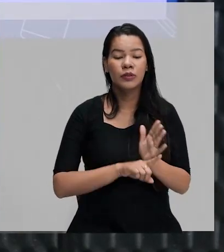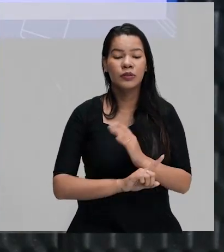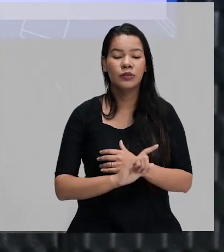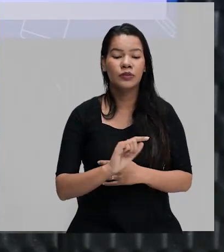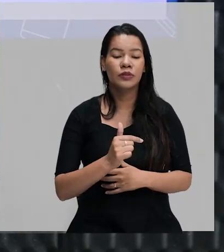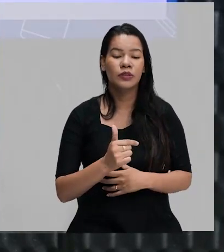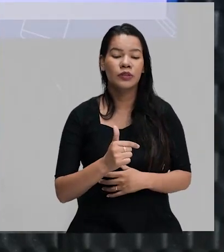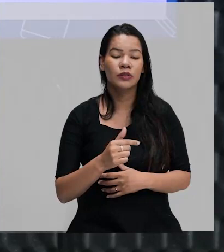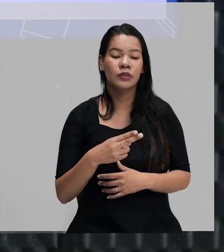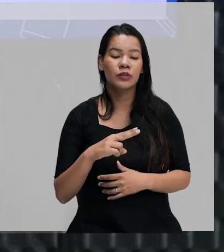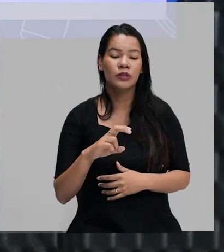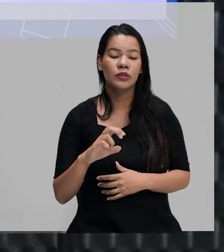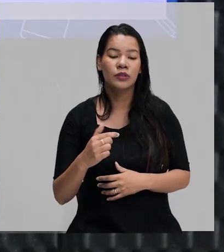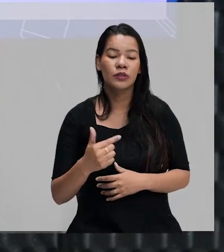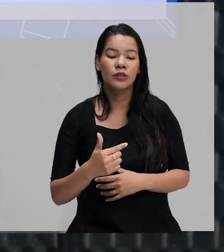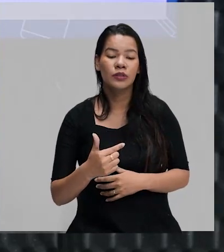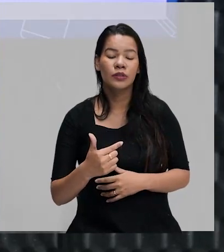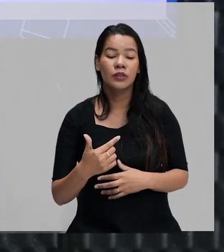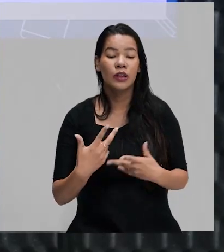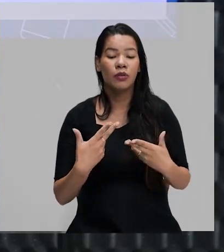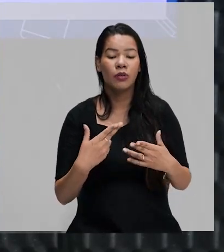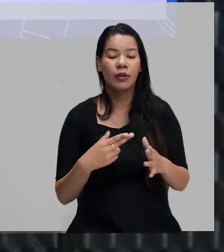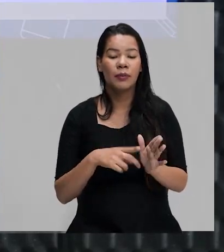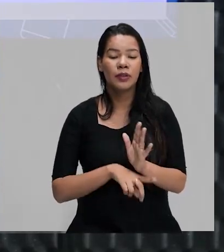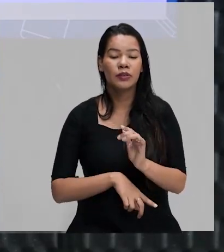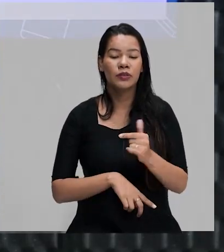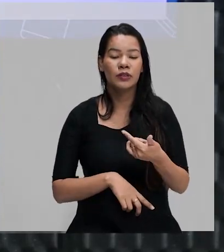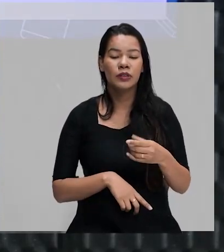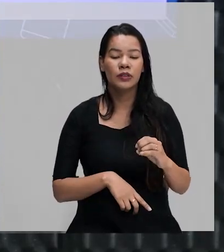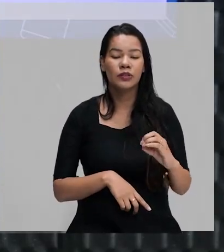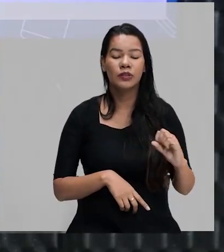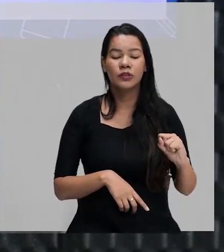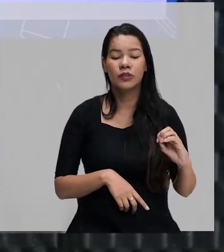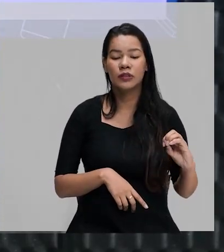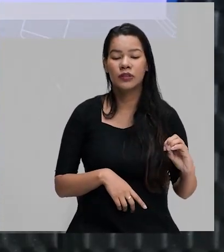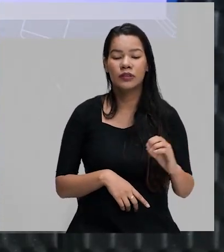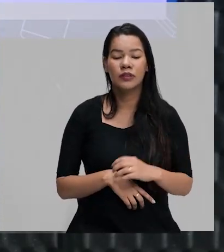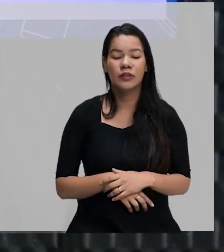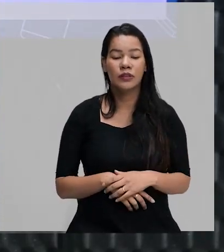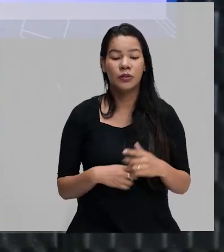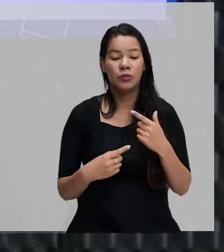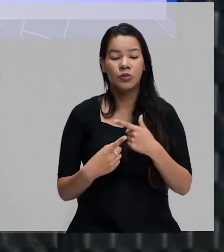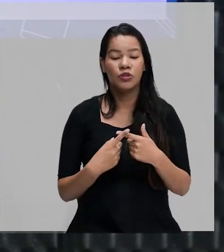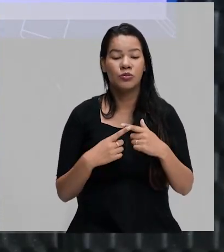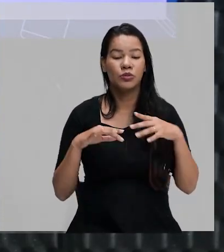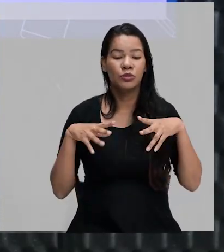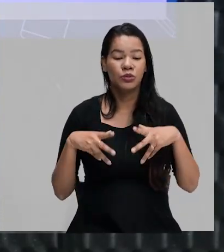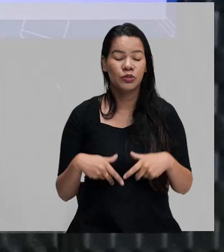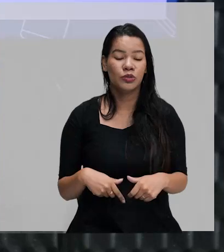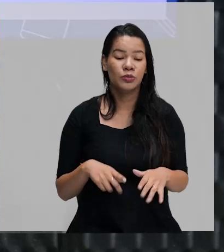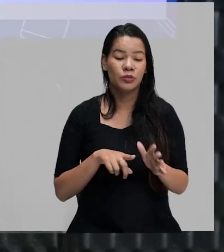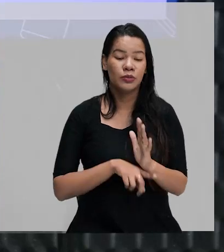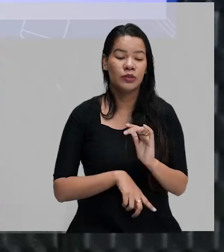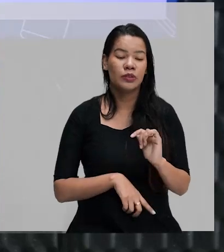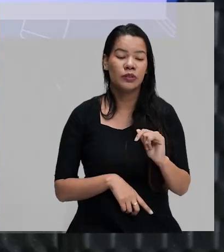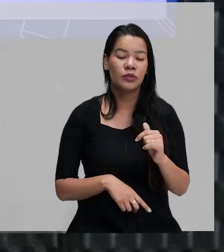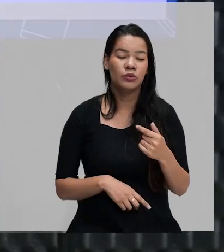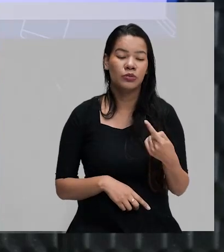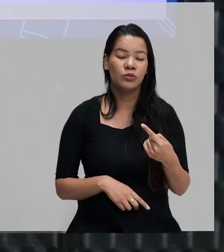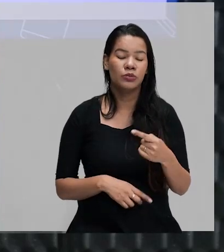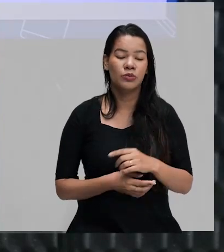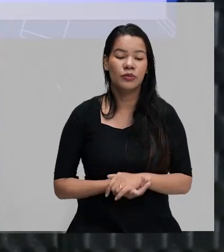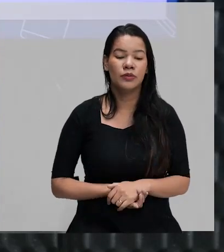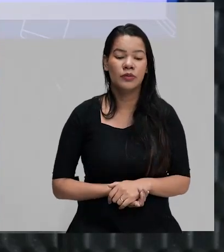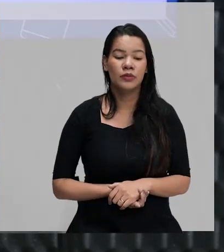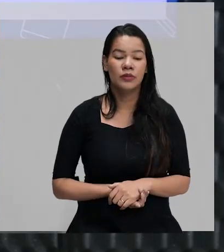252x, igual a menos 280. Eu vou multiplicar tudo por menos 1. Então, multiplicando tudo por menos